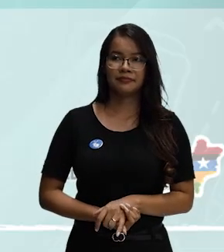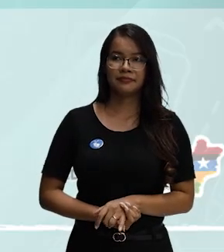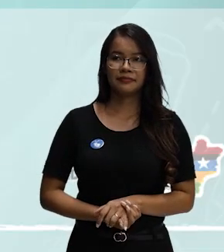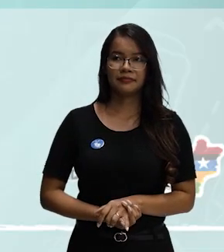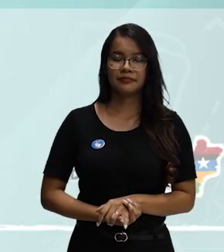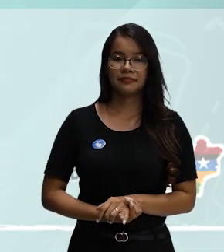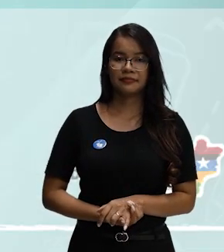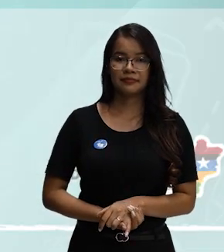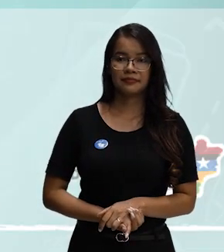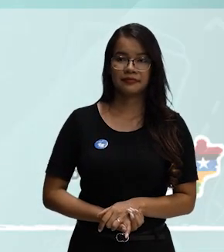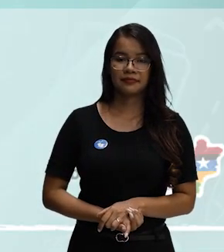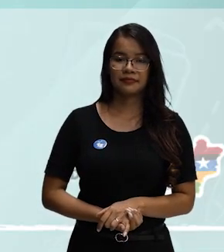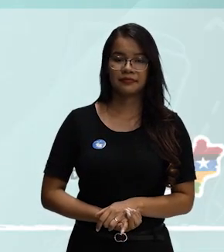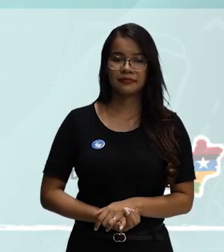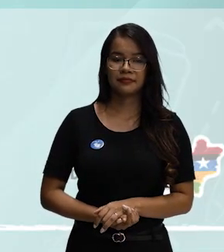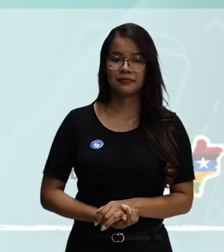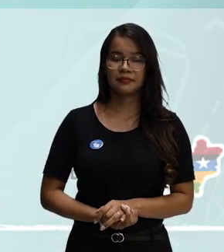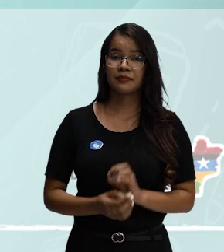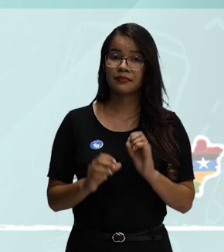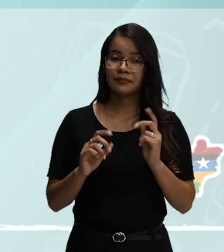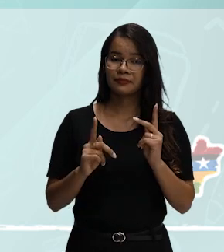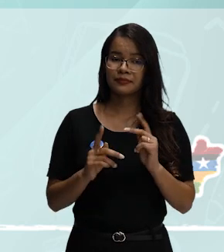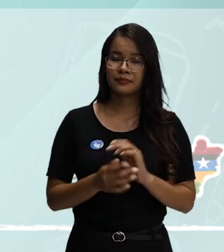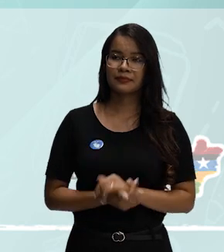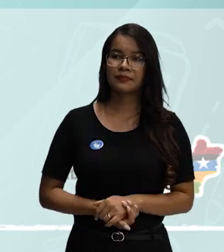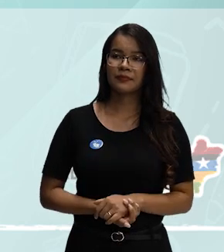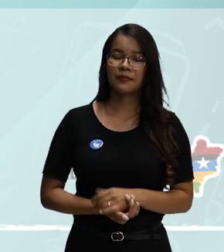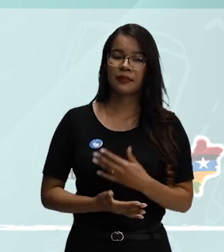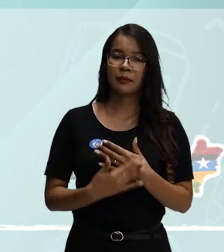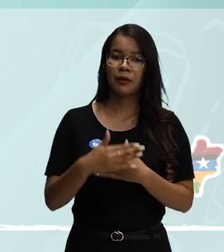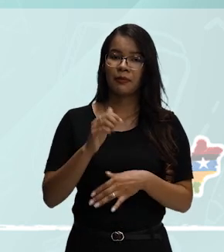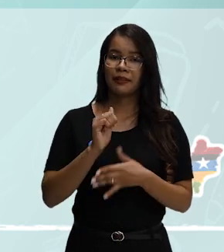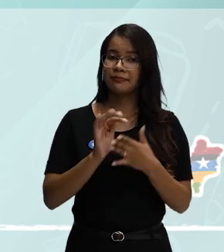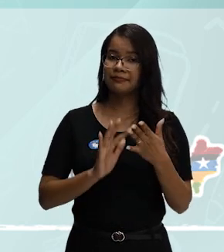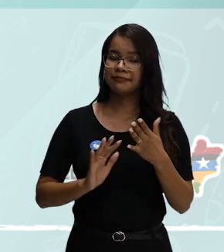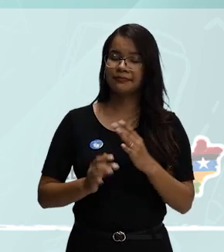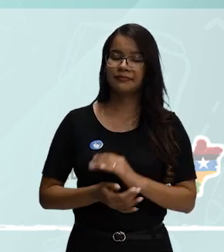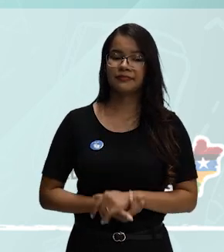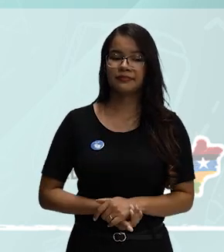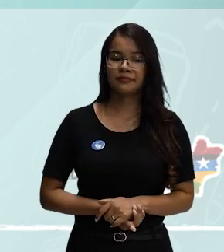reação diante da perda. Ok? Vamos para mais uma questão?